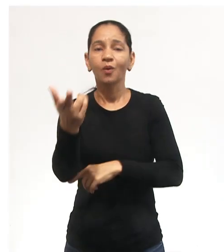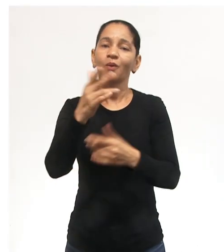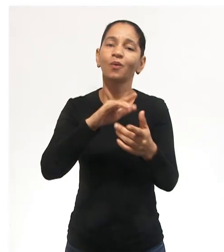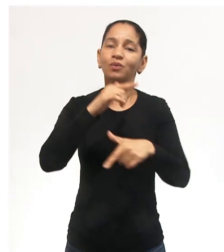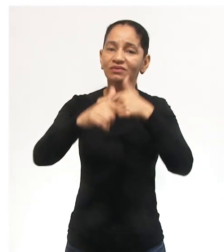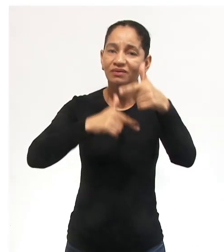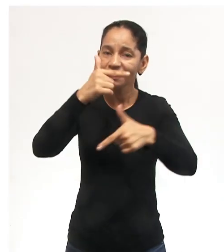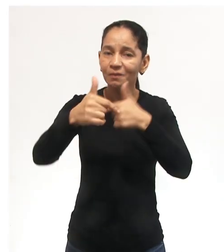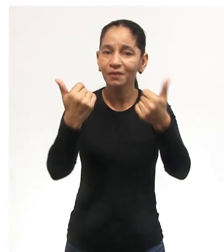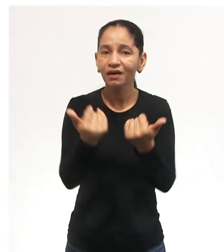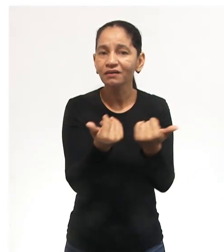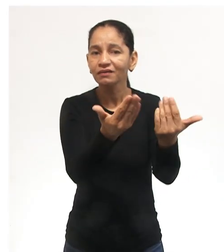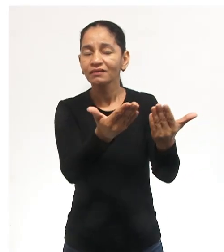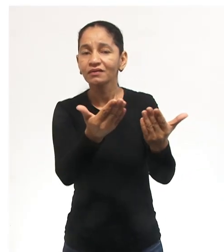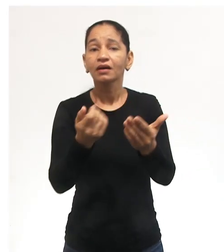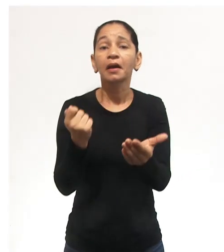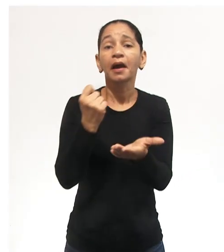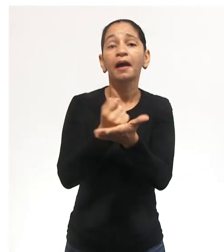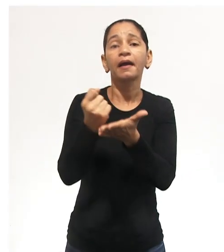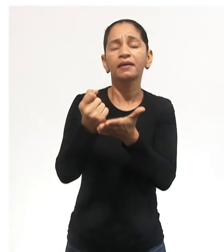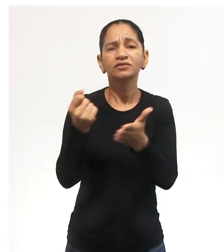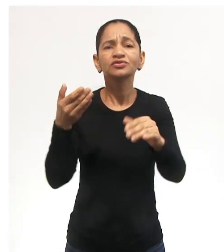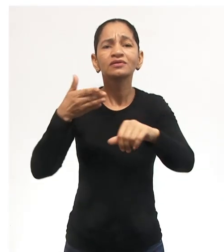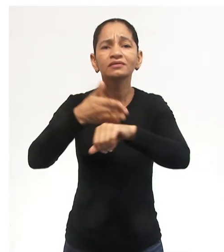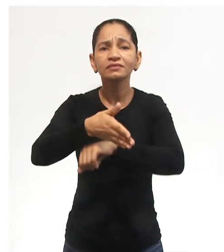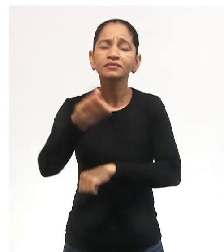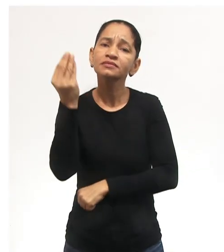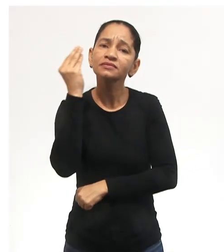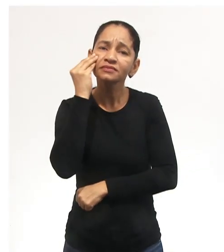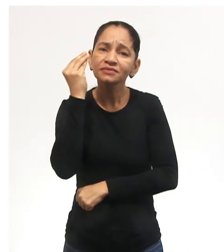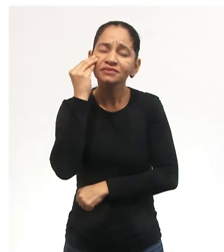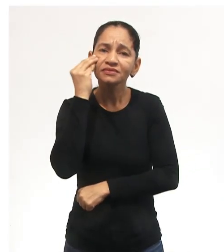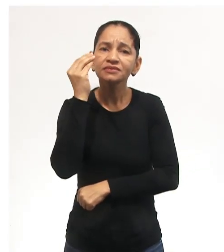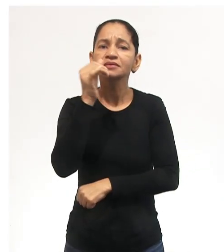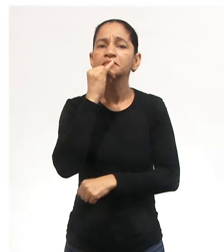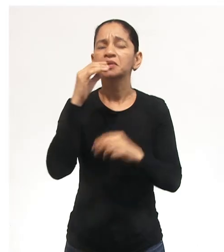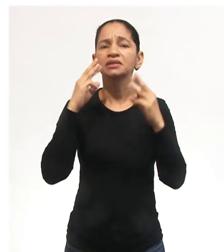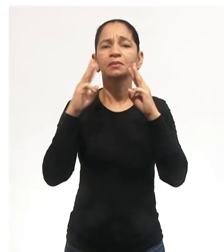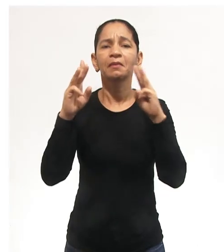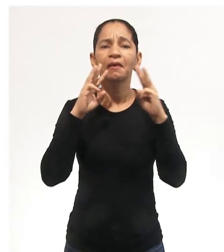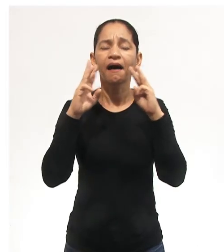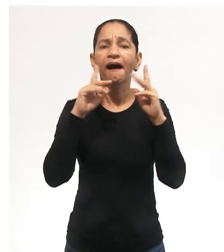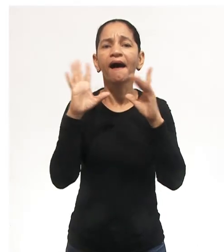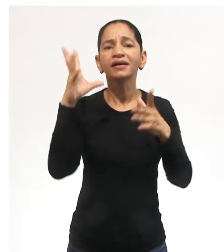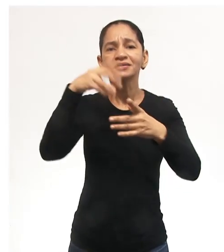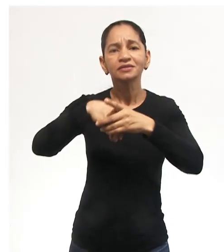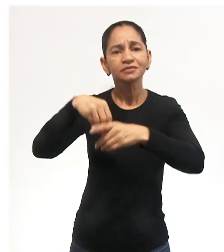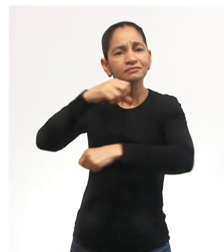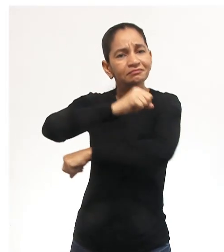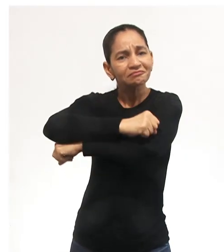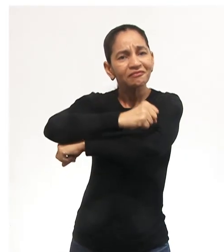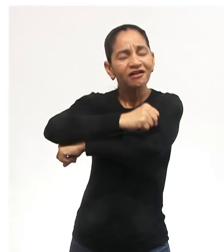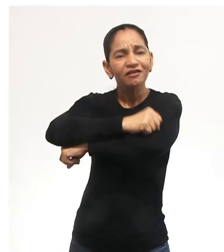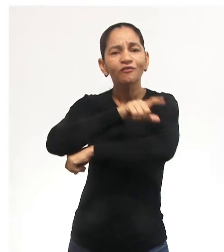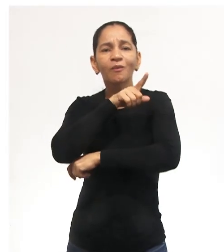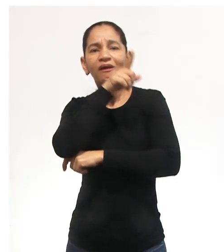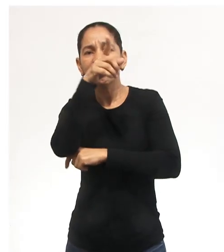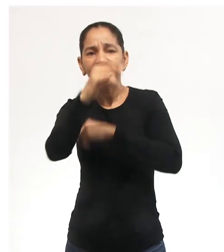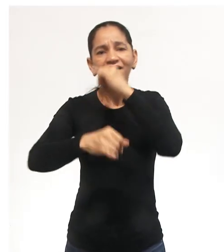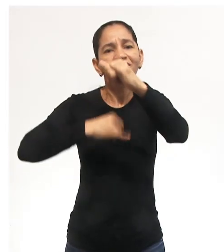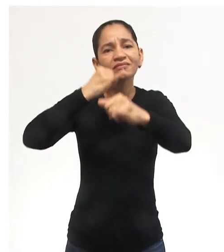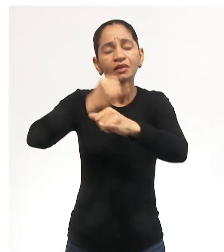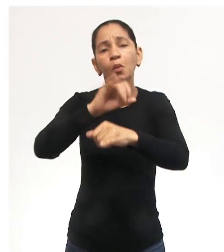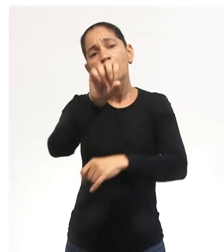si. Você já entrou ali no marketplace de plataforma na internet ou em grupo